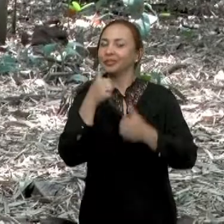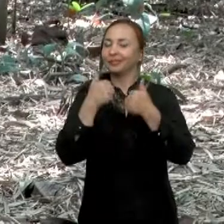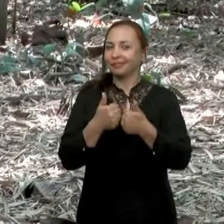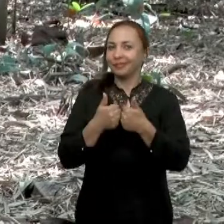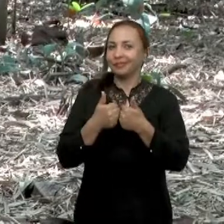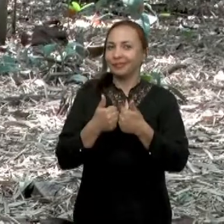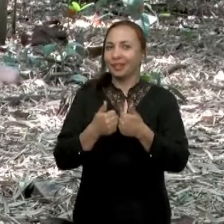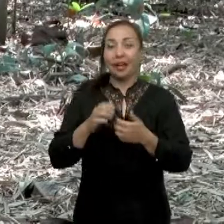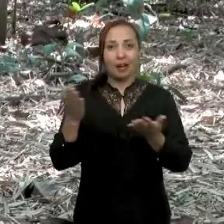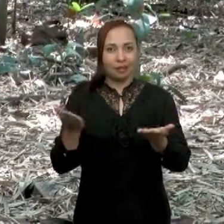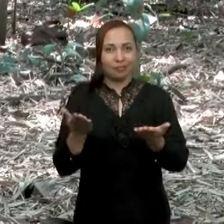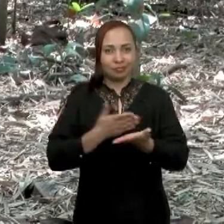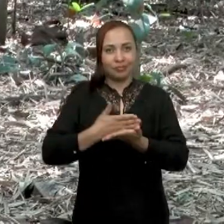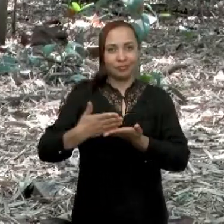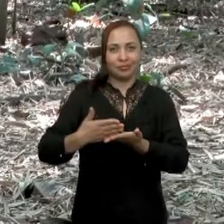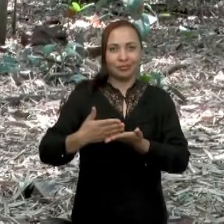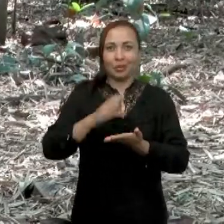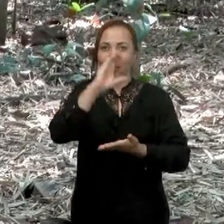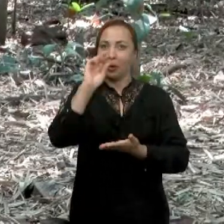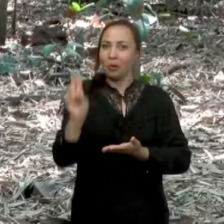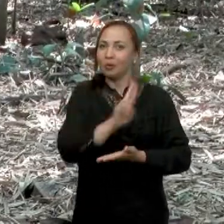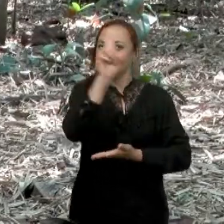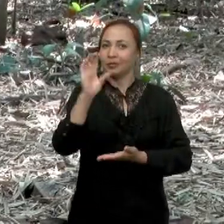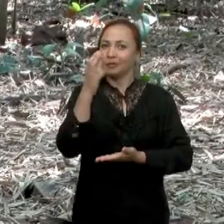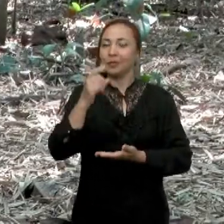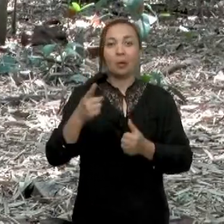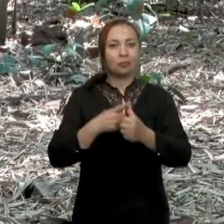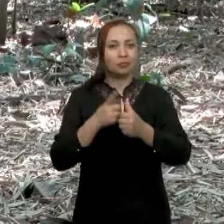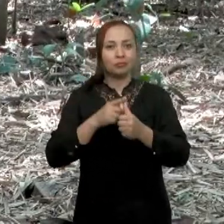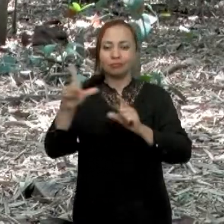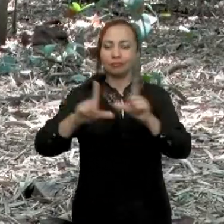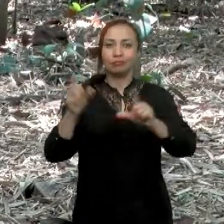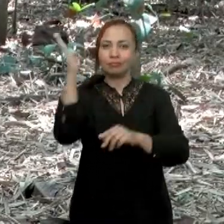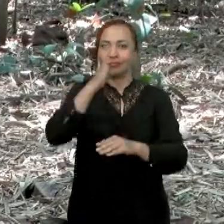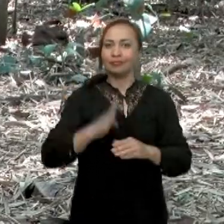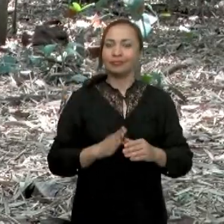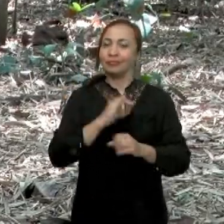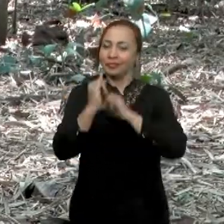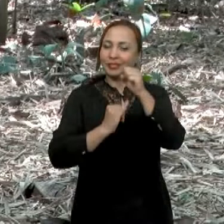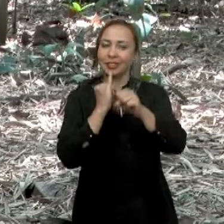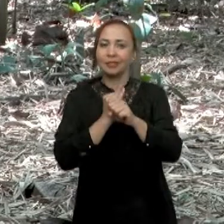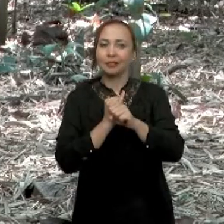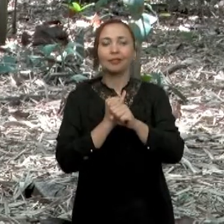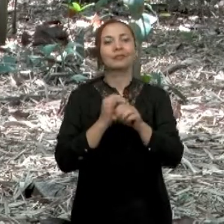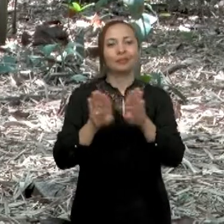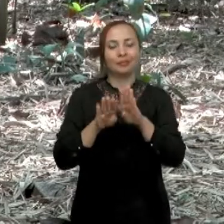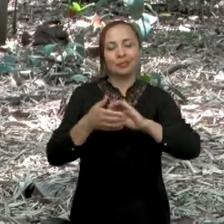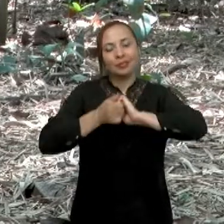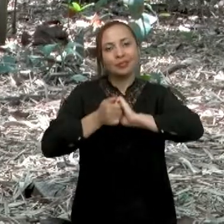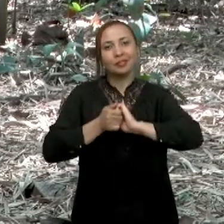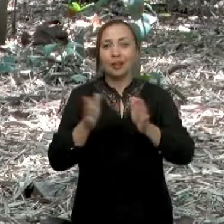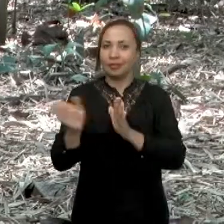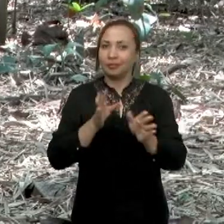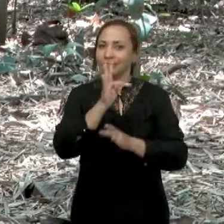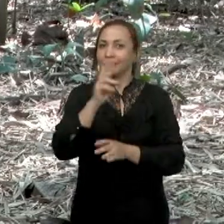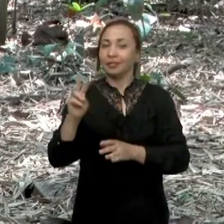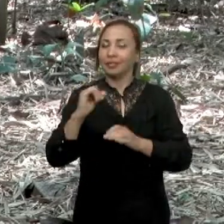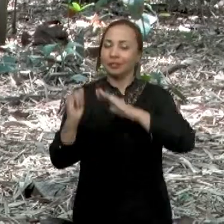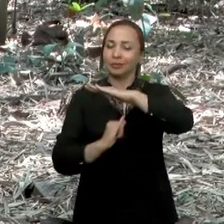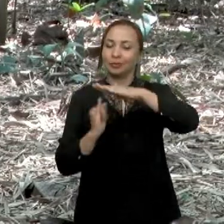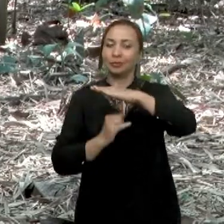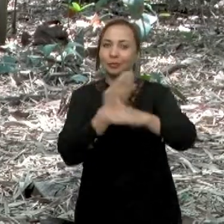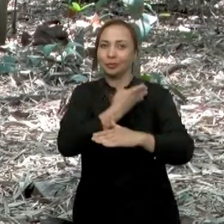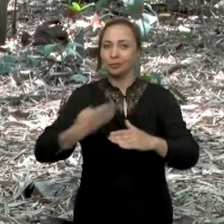Olá, tudo bem? No ar mais um Univerciência, o primeiro programa brasileiro de TV e internet, fruto de uma parceria entre TVs